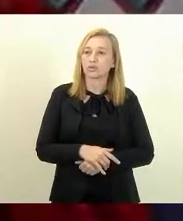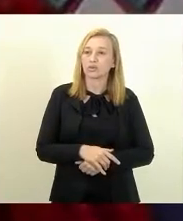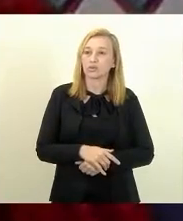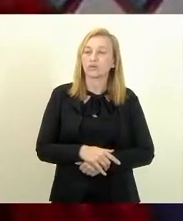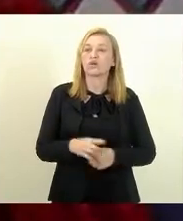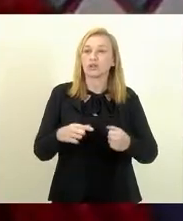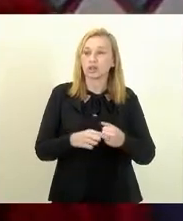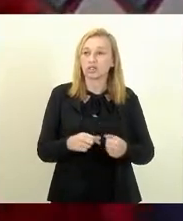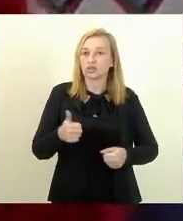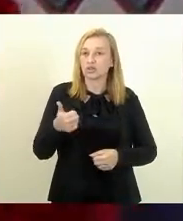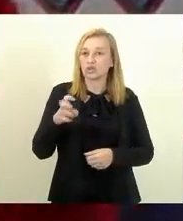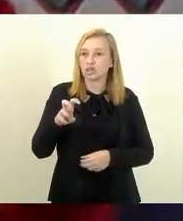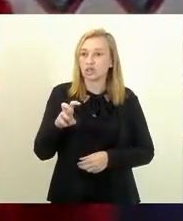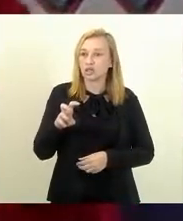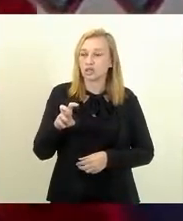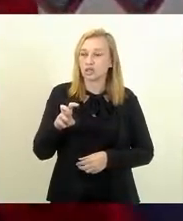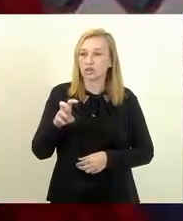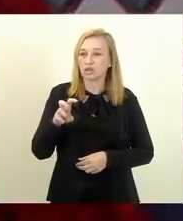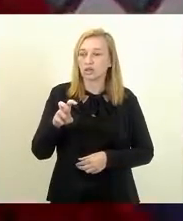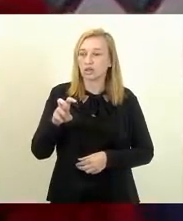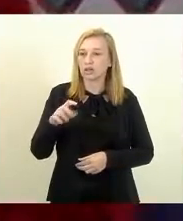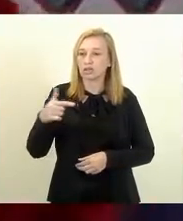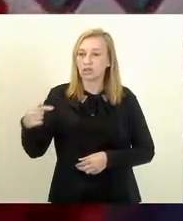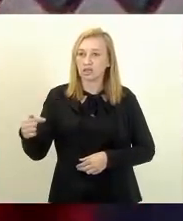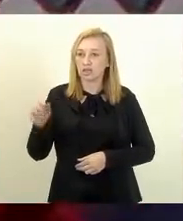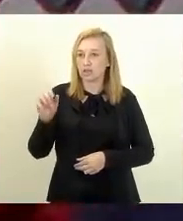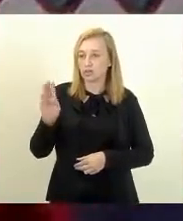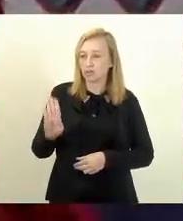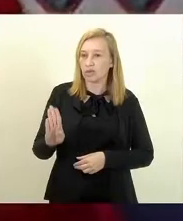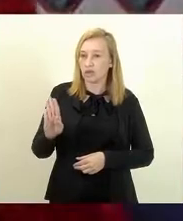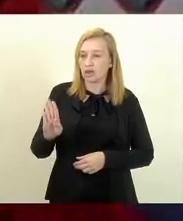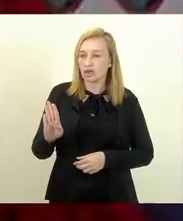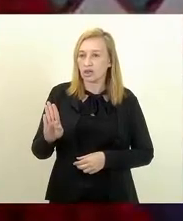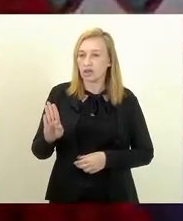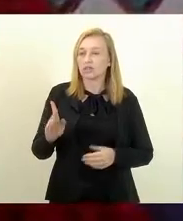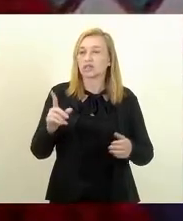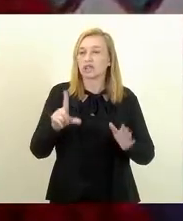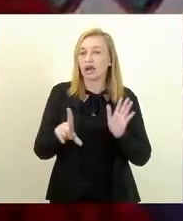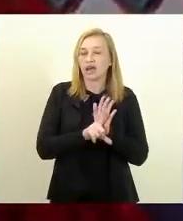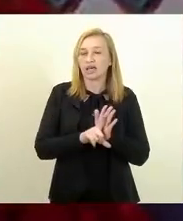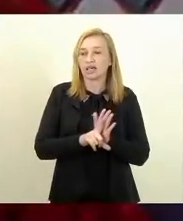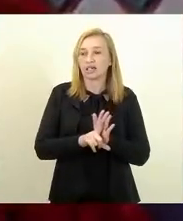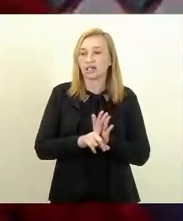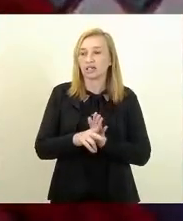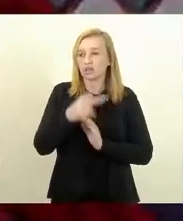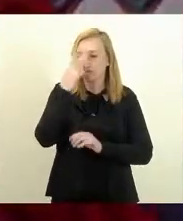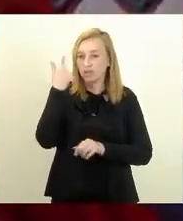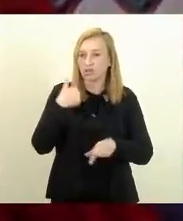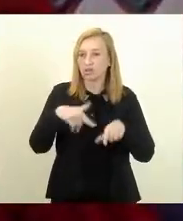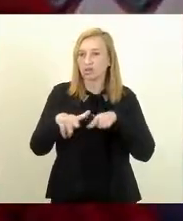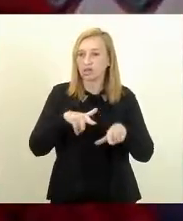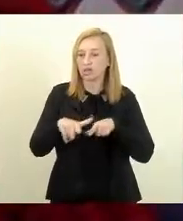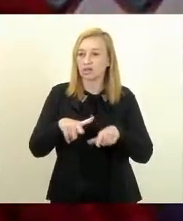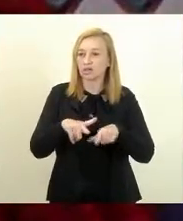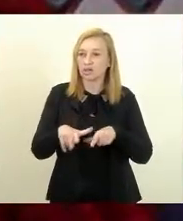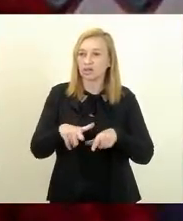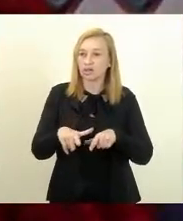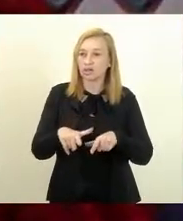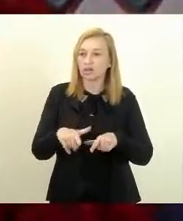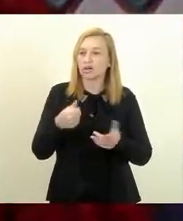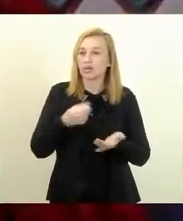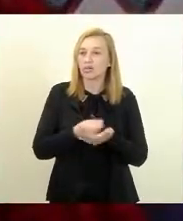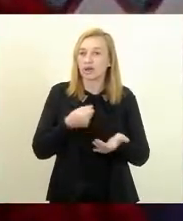disposto no artigo 507-B da Consolidação das Leis Trabalhistas. O termo da quitação das